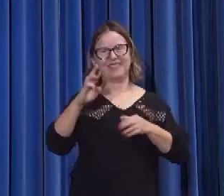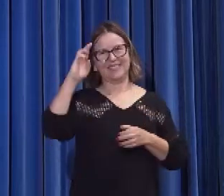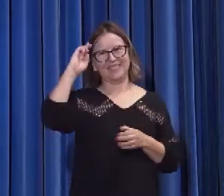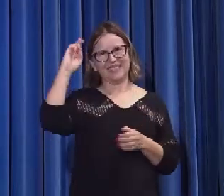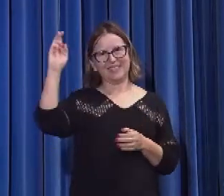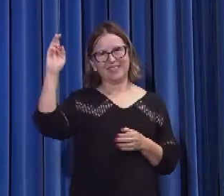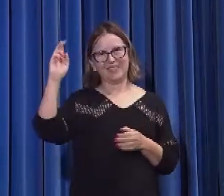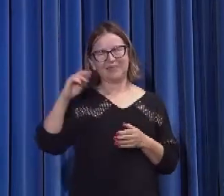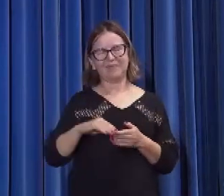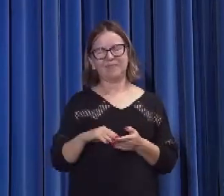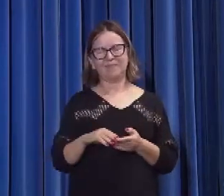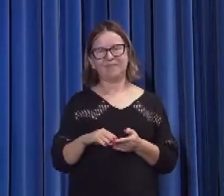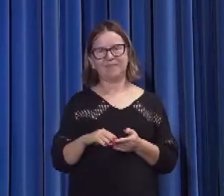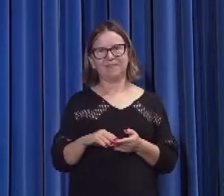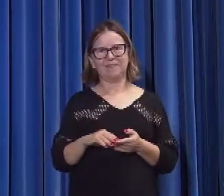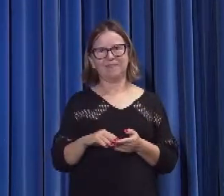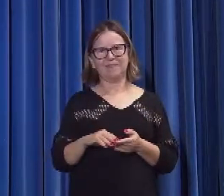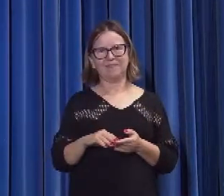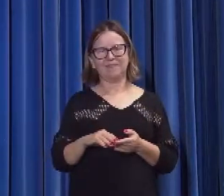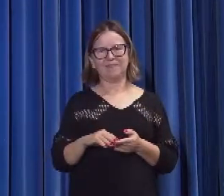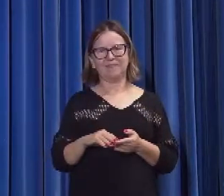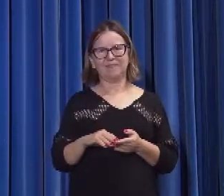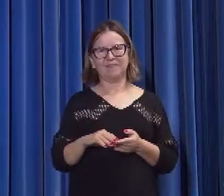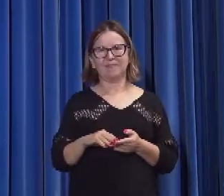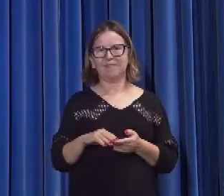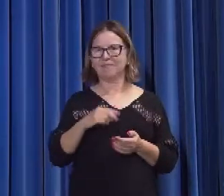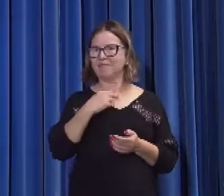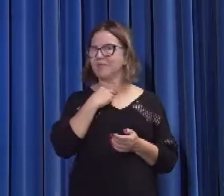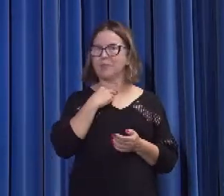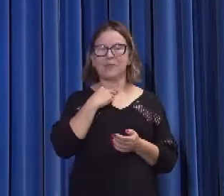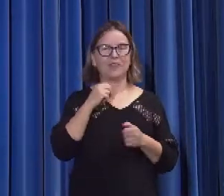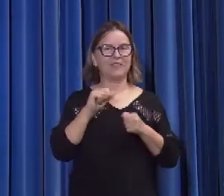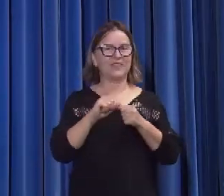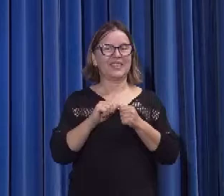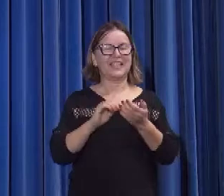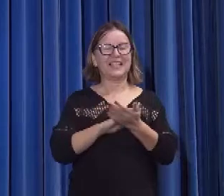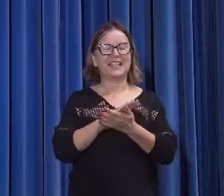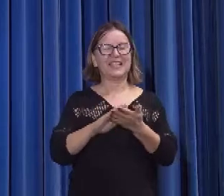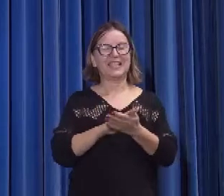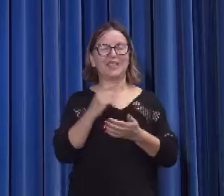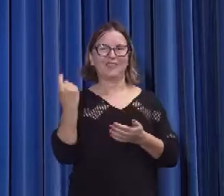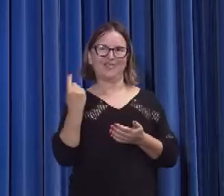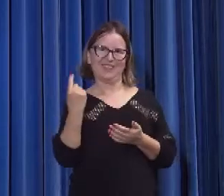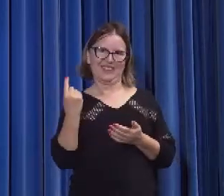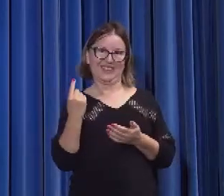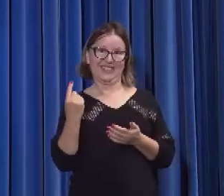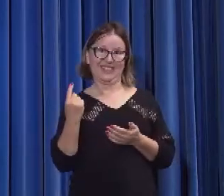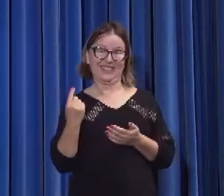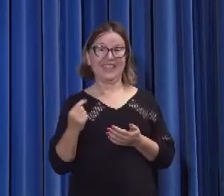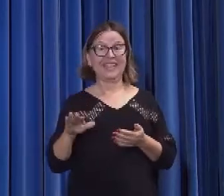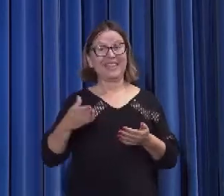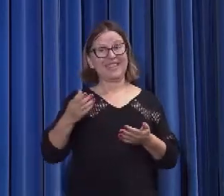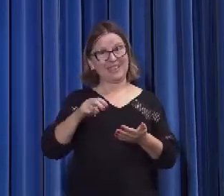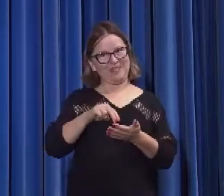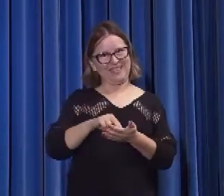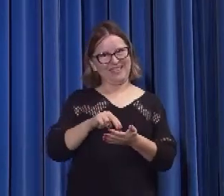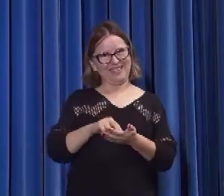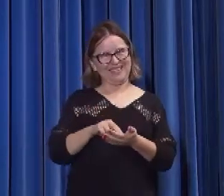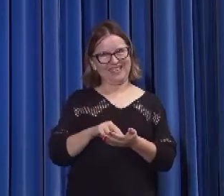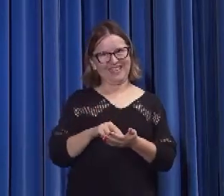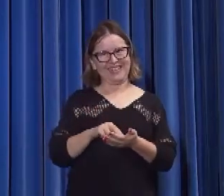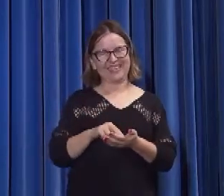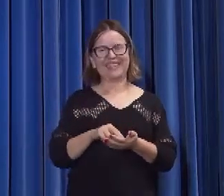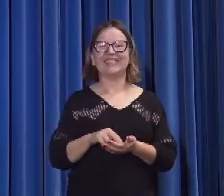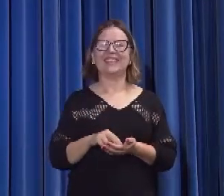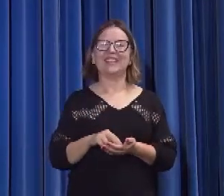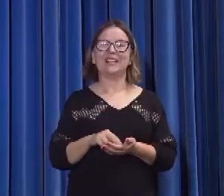Nada podemos fazer sozinhos. E a perseverança faz exatamente isso. Nos mantém firmes,